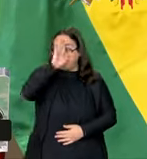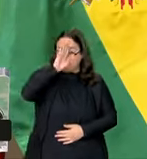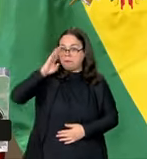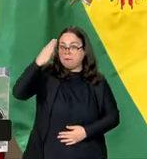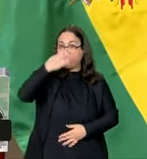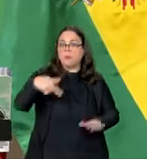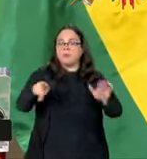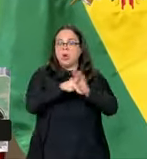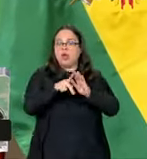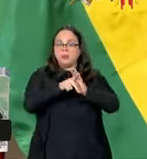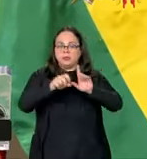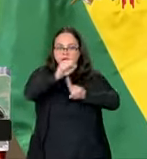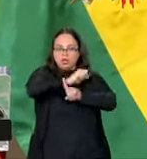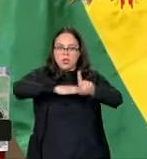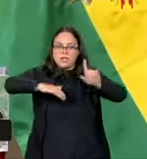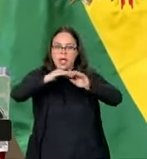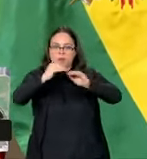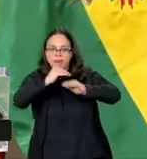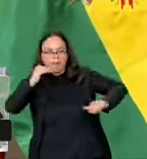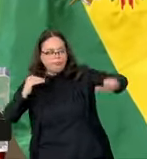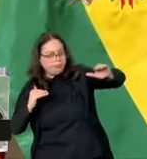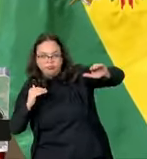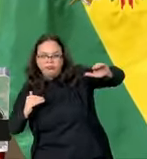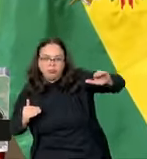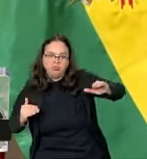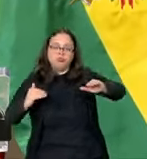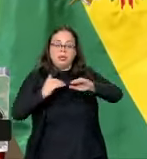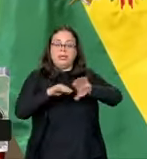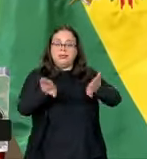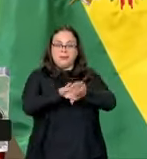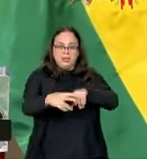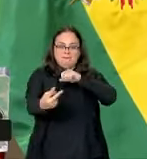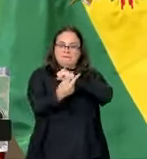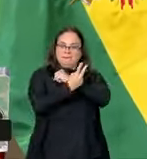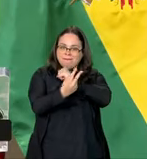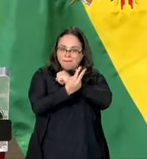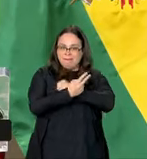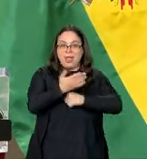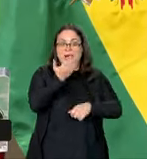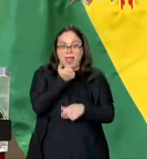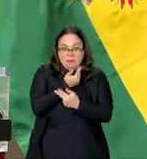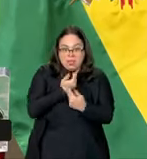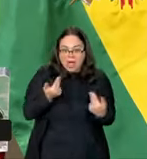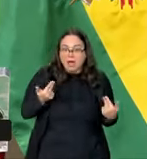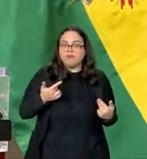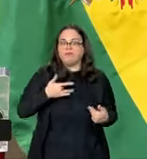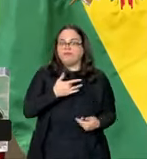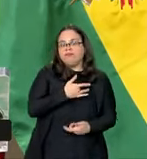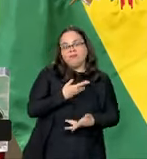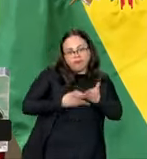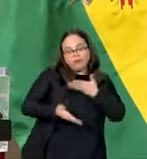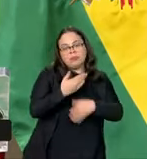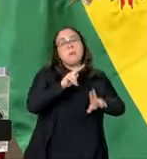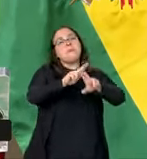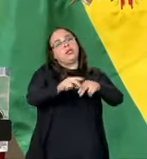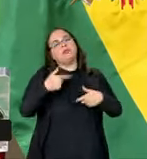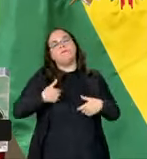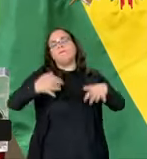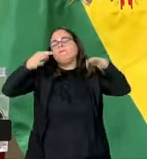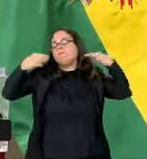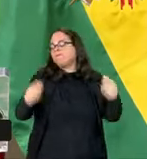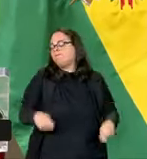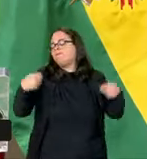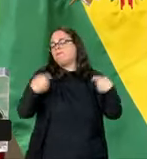redução das desigualdades e a promoção da segurança alimentar é um deles. Por isso, fiz questão de convidar a Bolívia